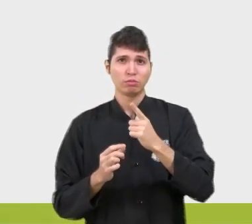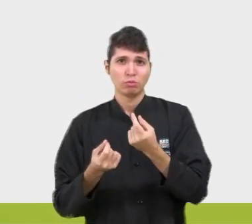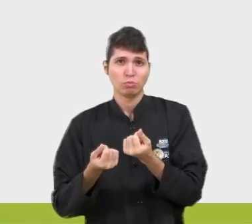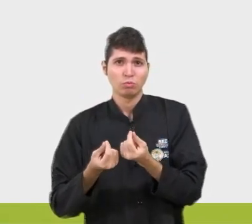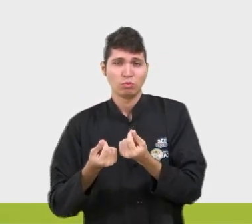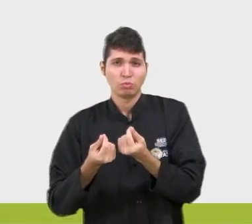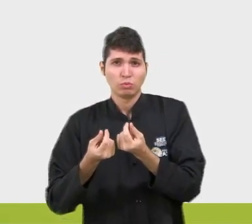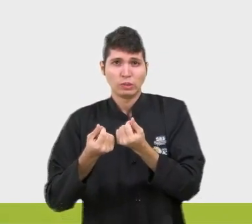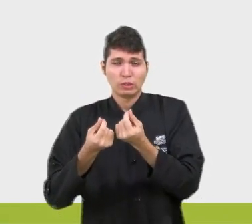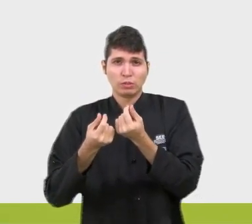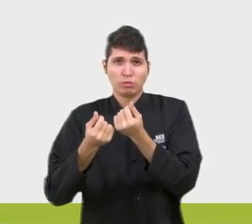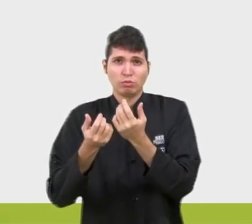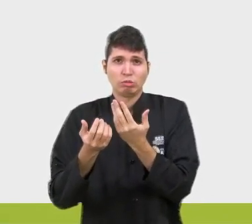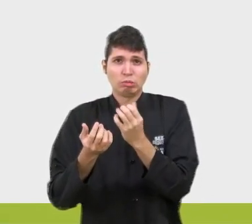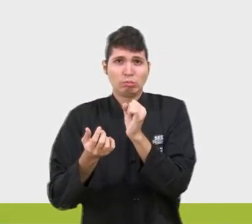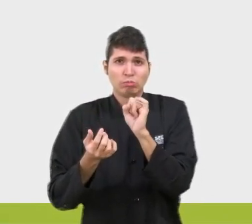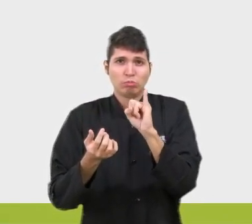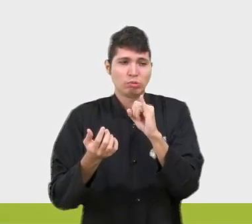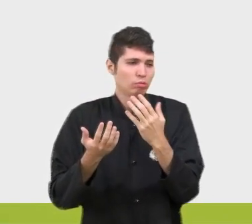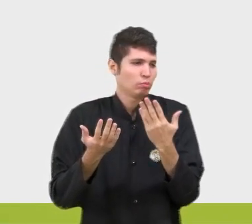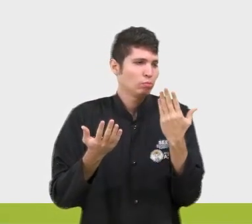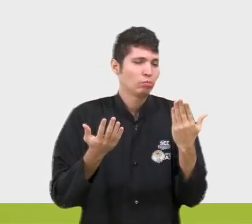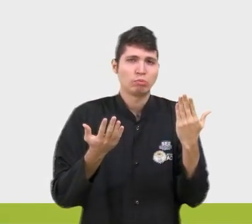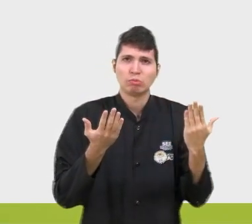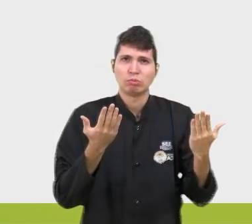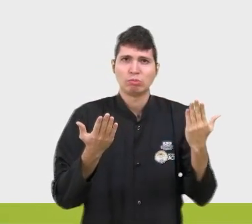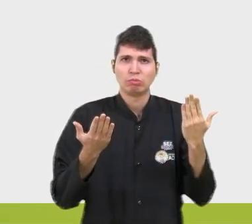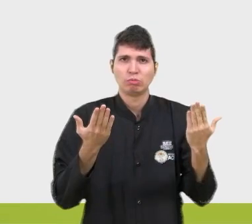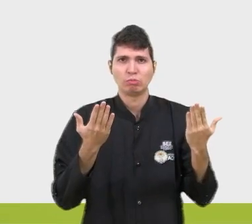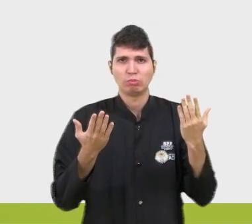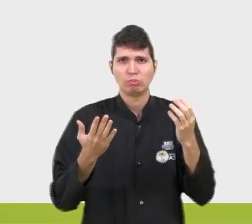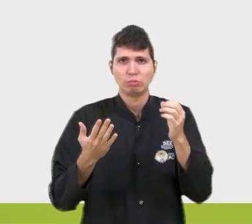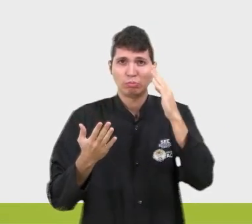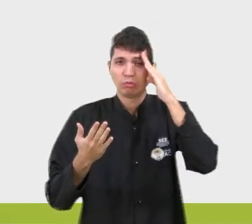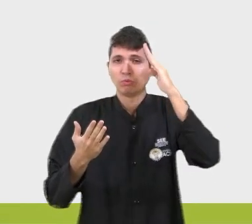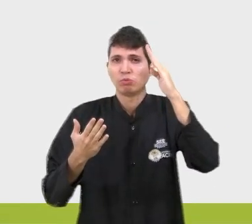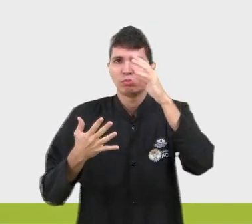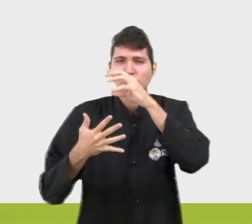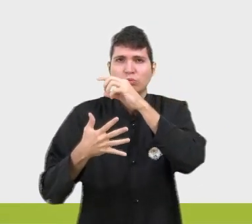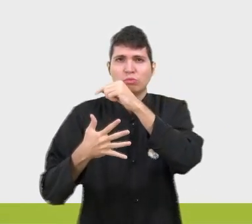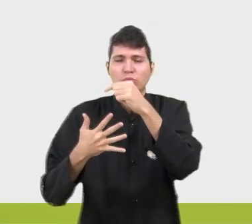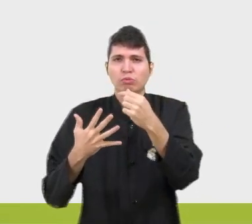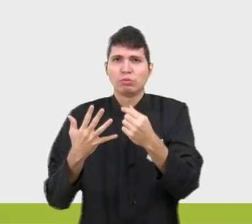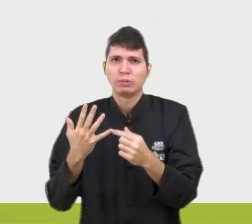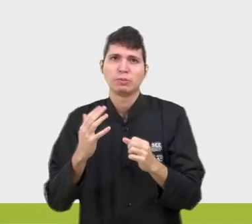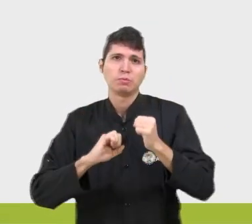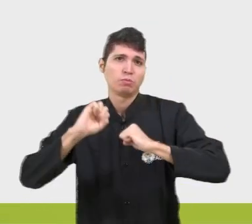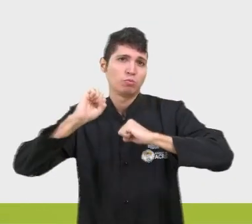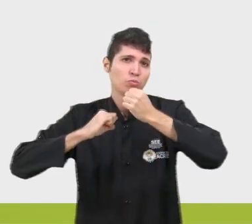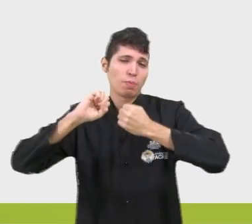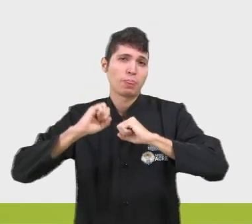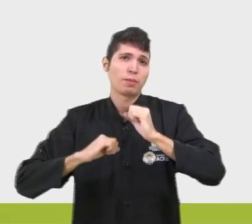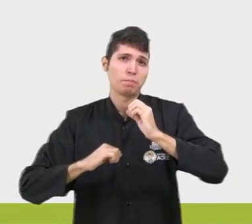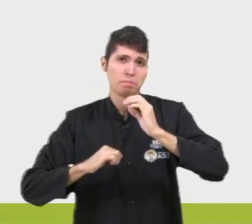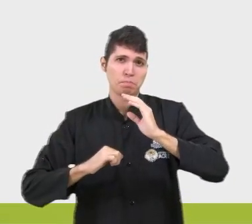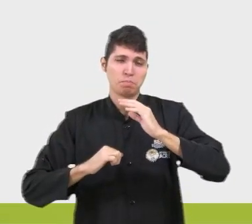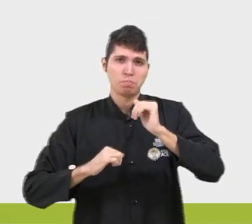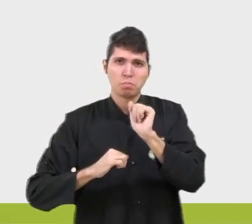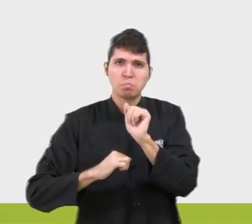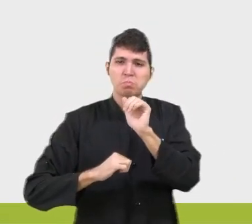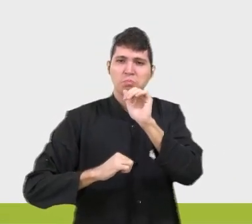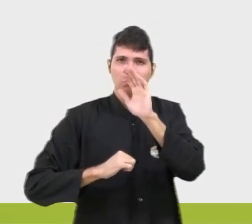comparado com as outras regiões, principalmente no aspecto industrial, bem mais relevante,